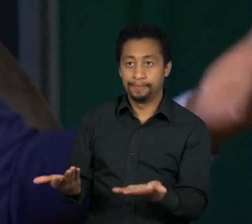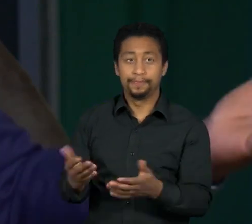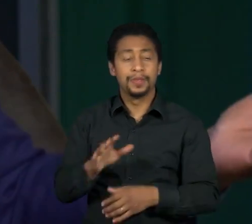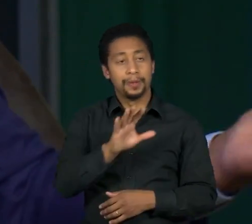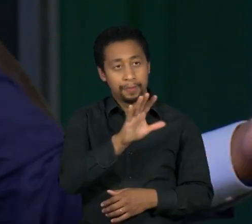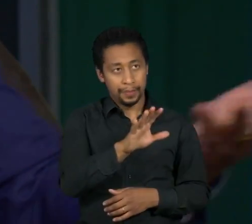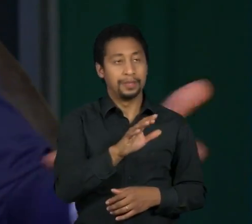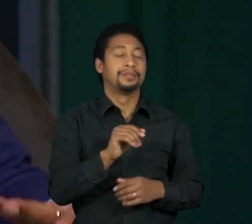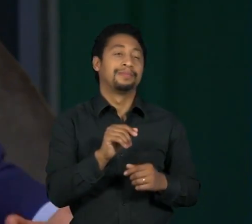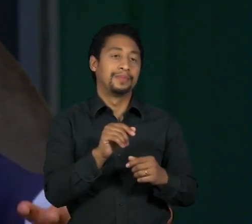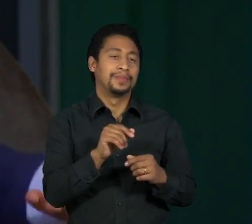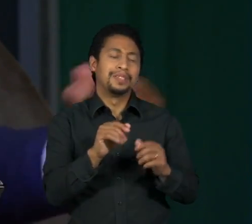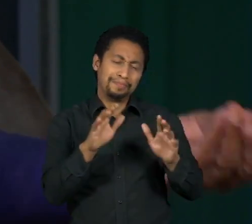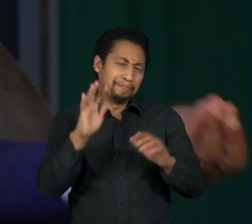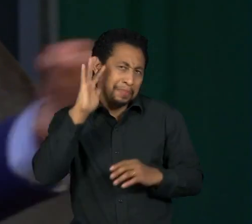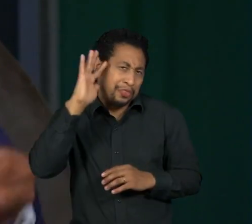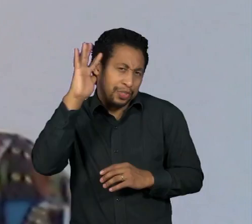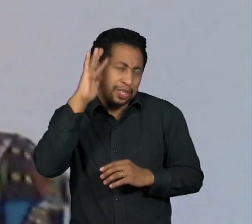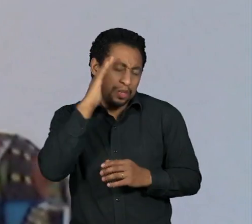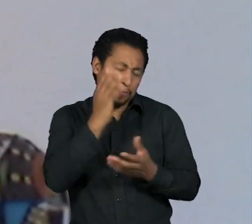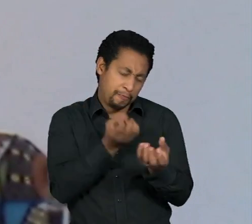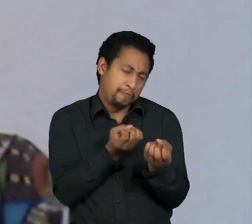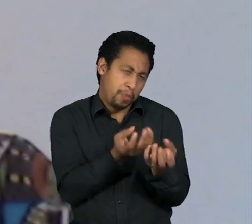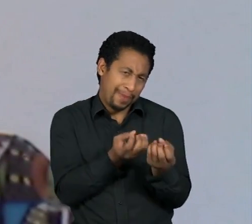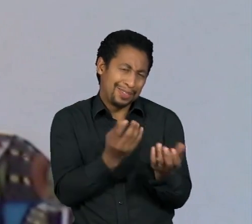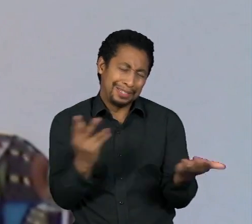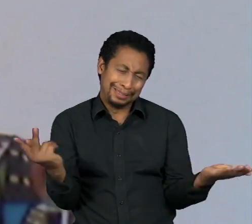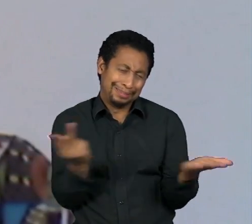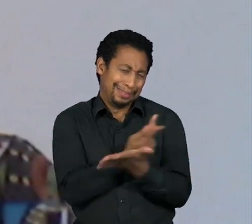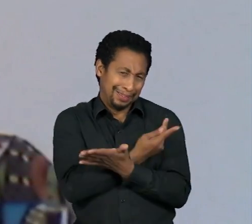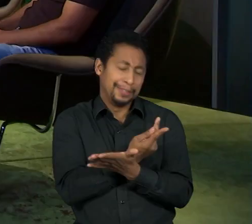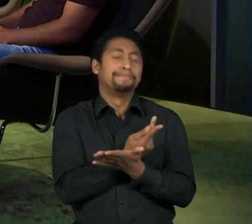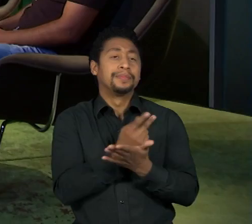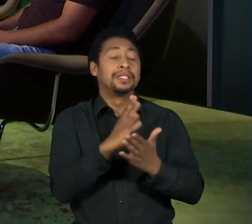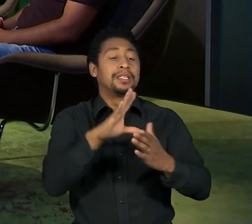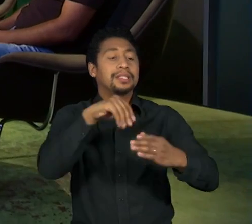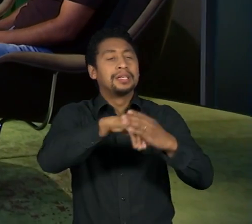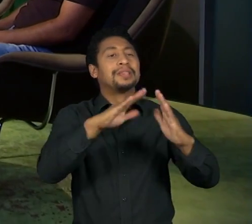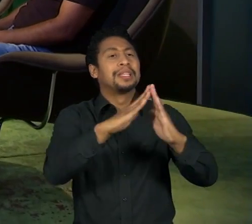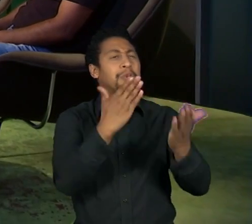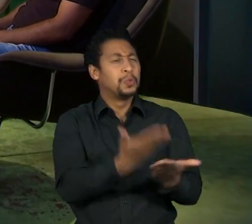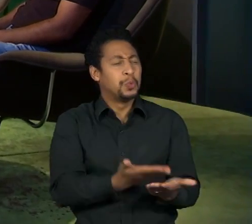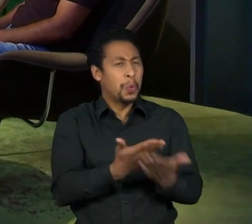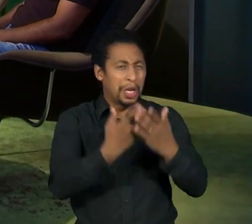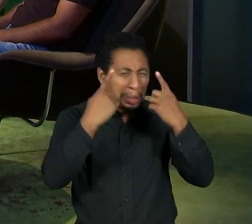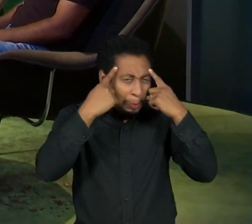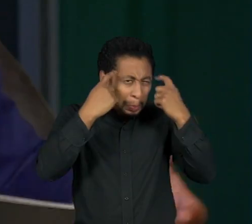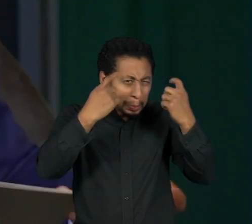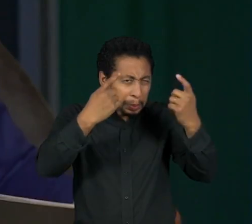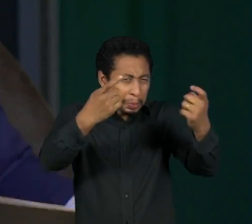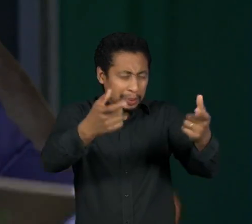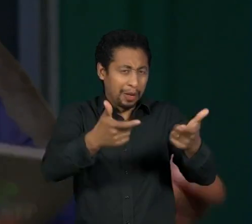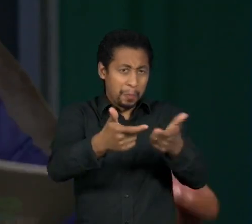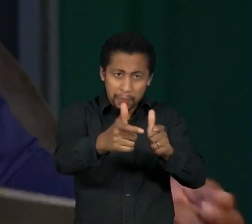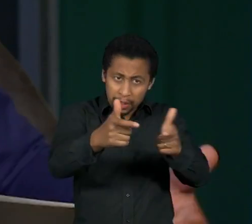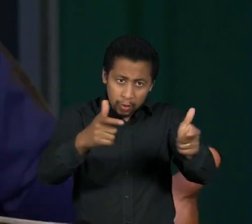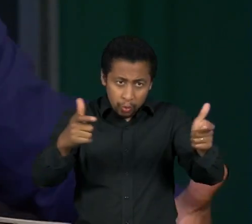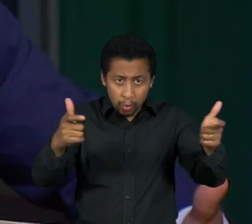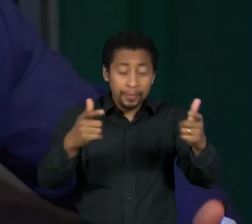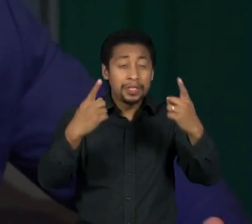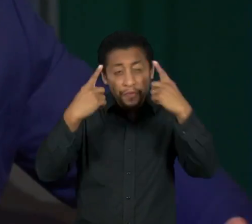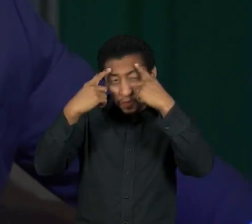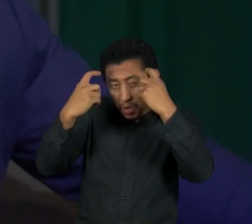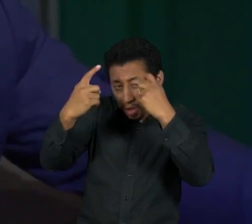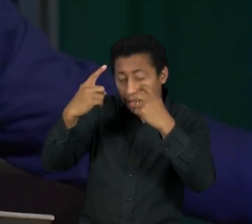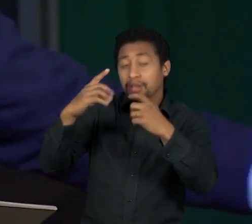acresce-se a essa dimensão um dado que é a violência nas escolas. E essa violência sempre se apresentou com mais